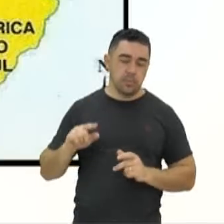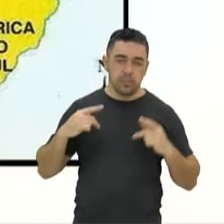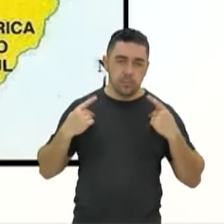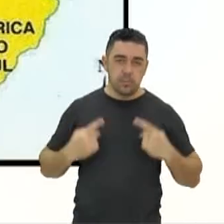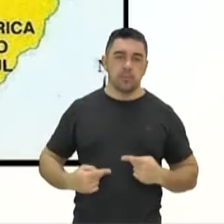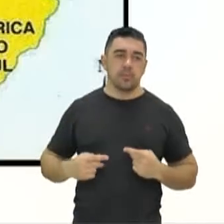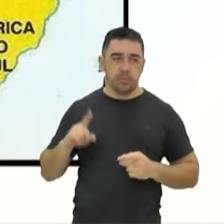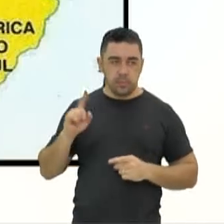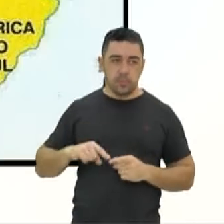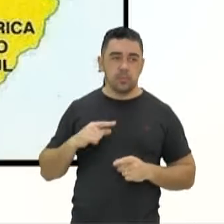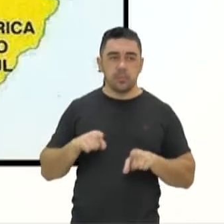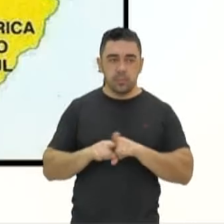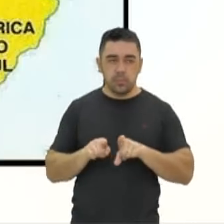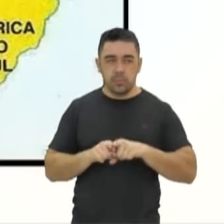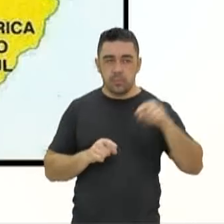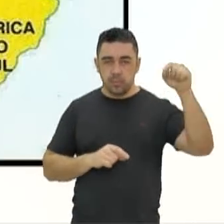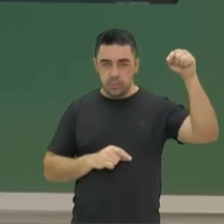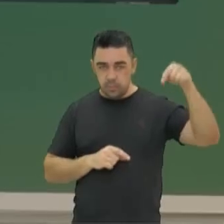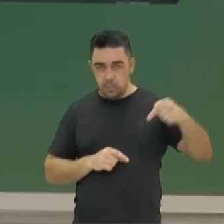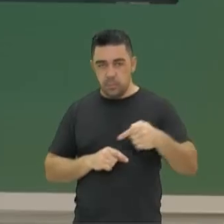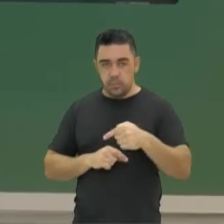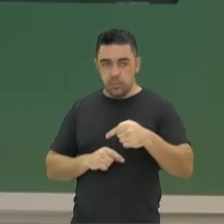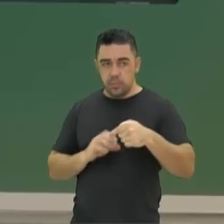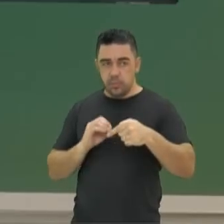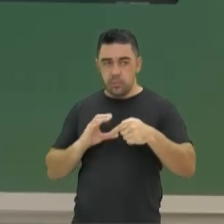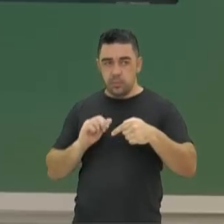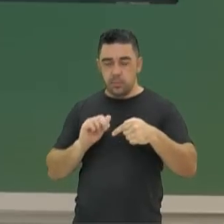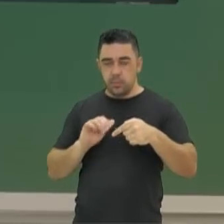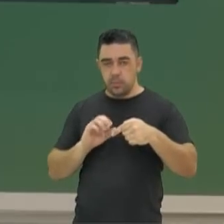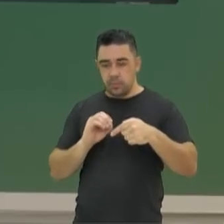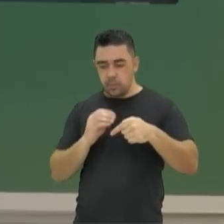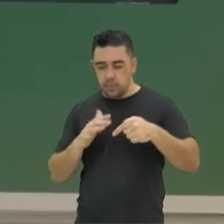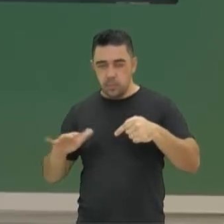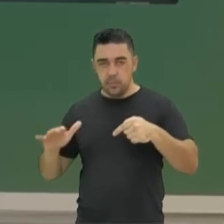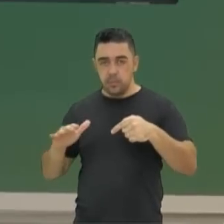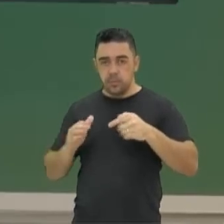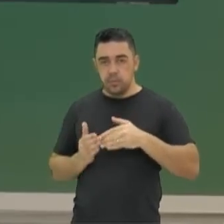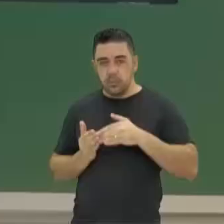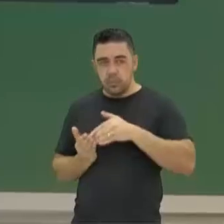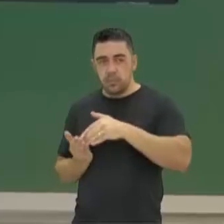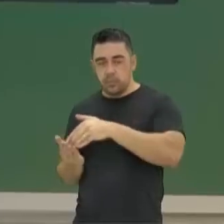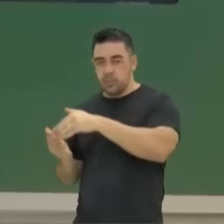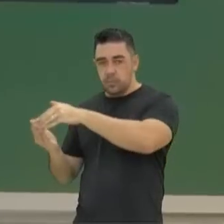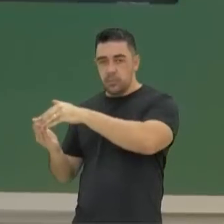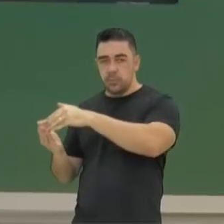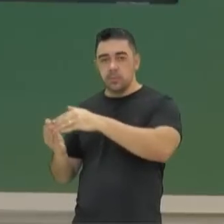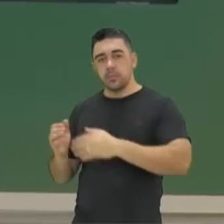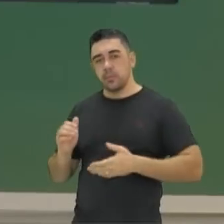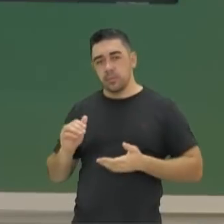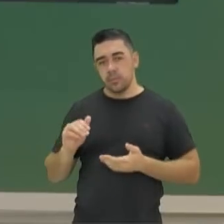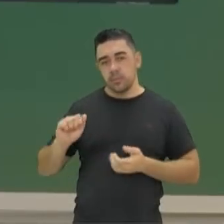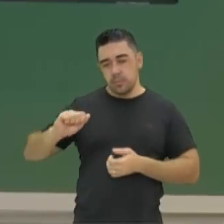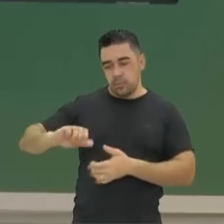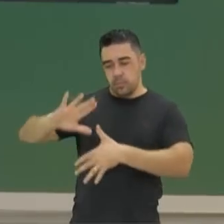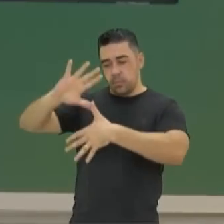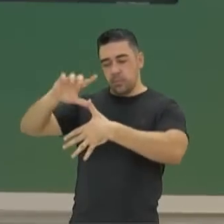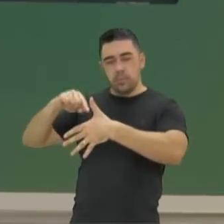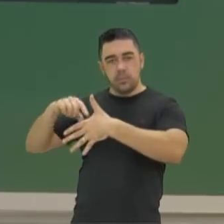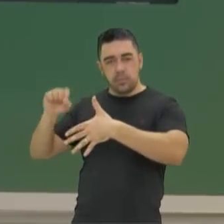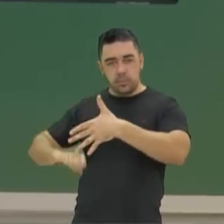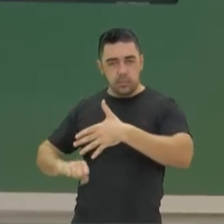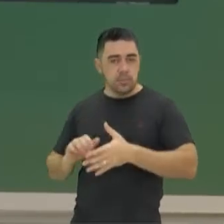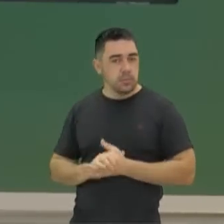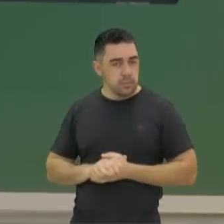sapiens, ele atravessou aqui, ó, foi lá da Oceania, através de embarcações, chegou até aqui a América do Sul. Então,